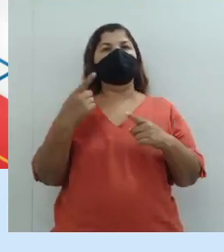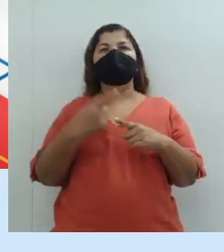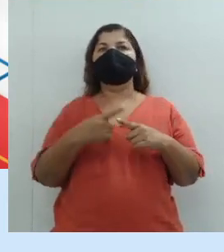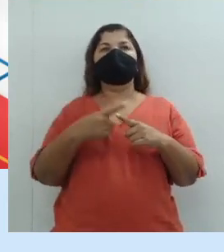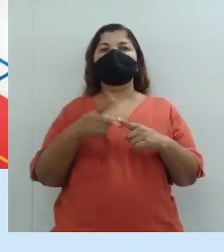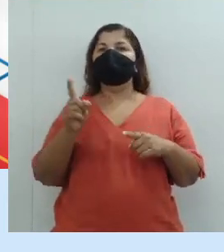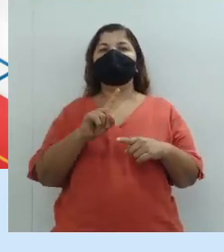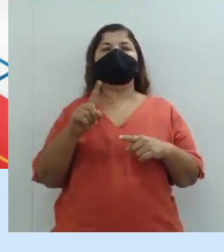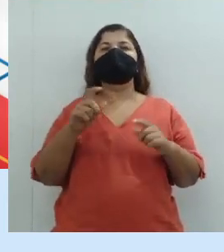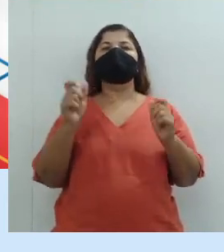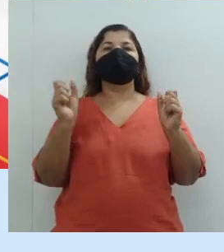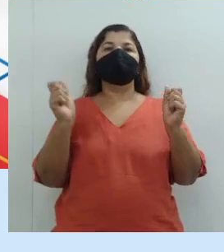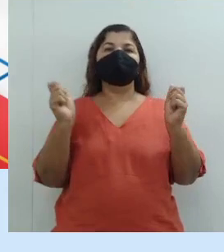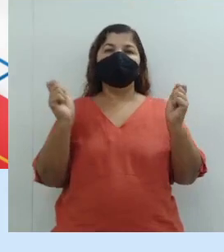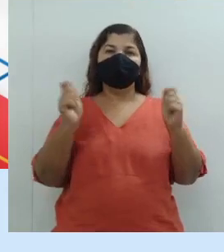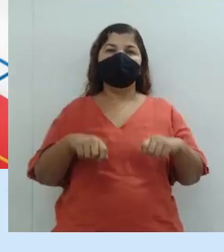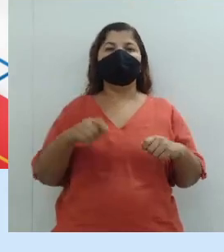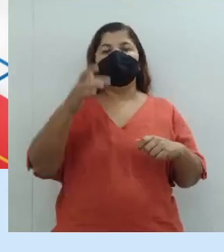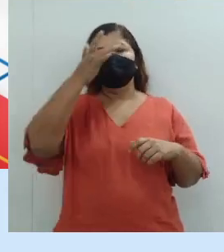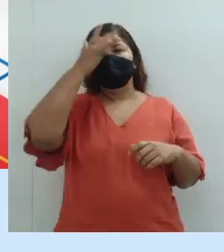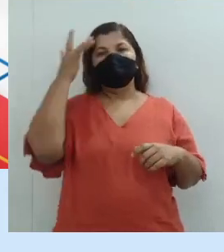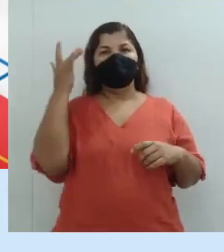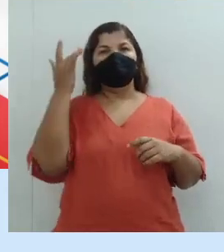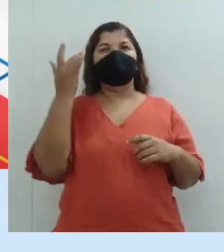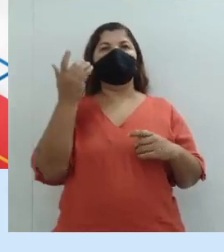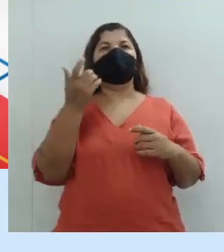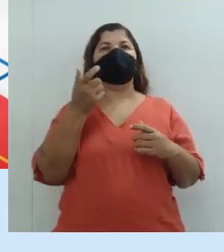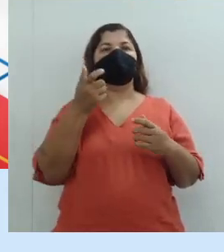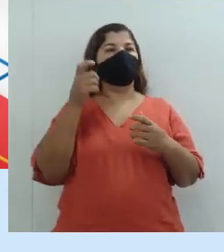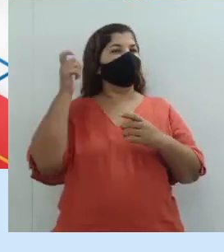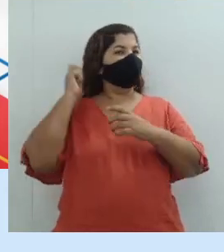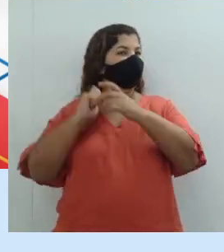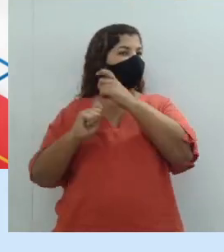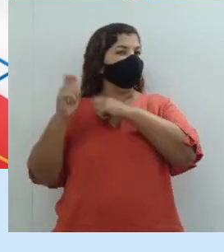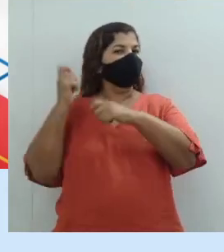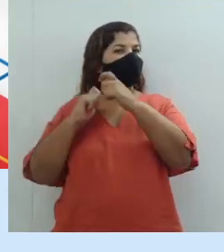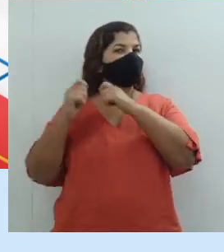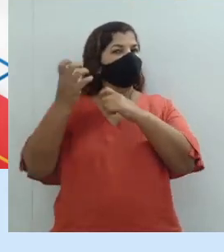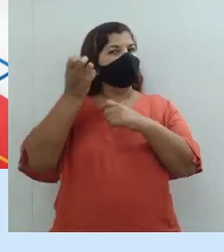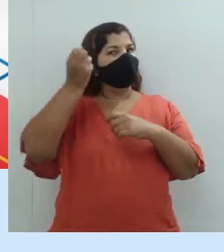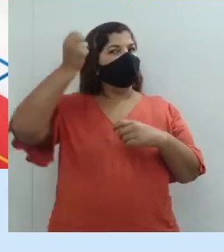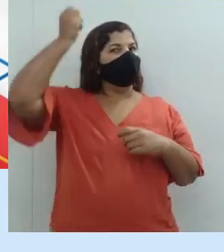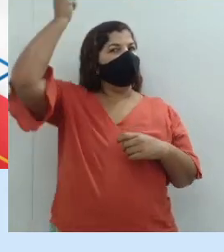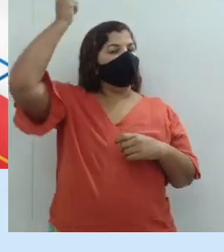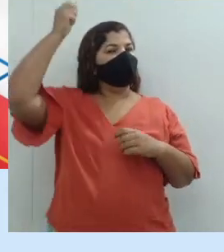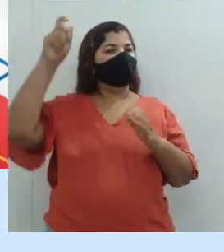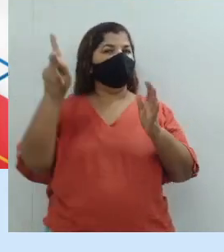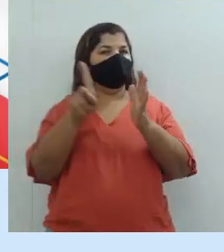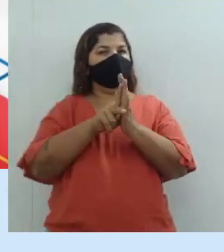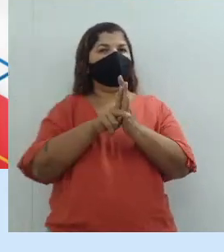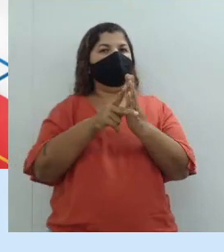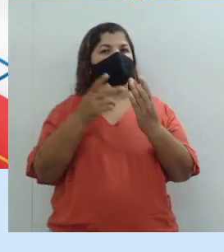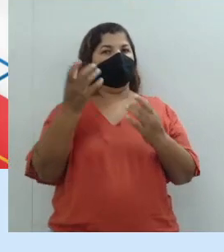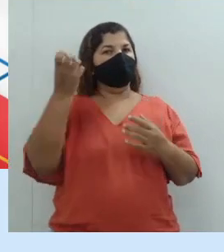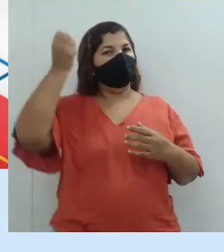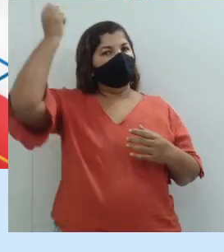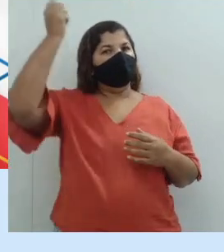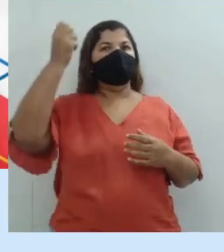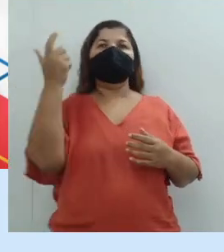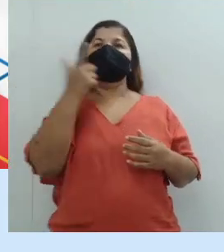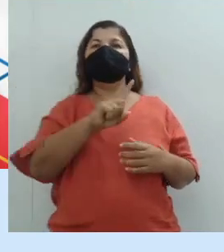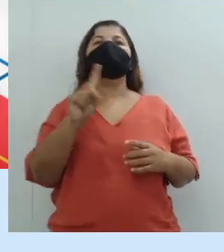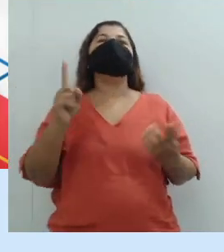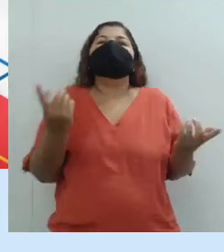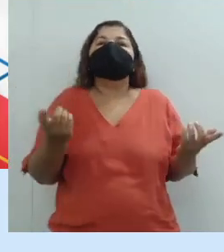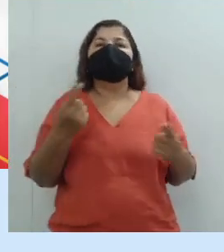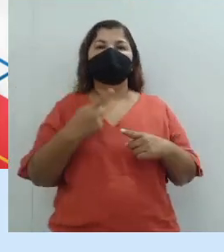uma pessoa erguer puxando o seu próprio cabelo? Então, você já parou para pensar por que a pessoa não consegue puxar o próprio cabelo e se